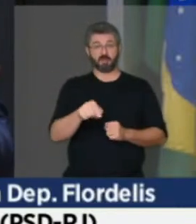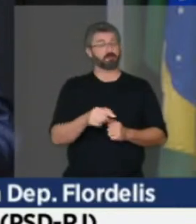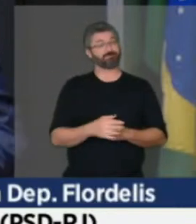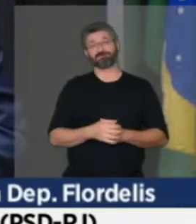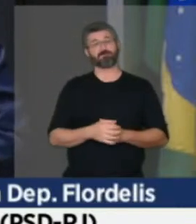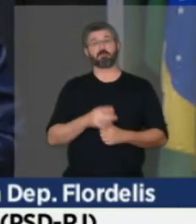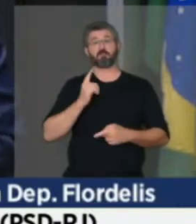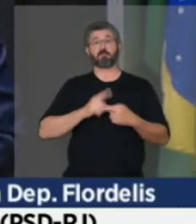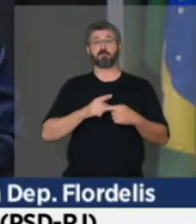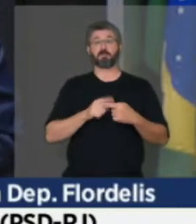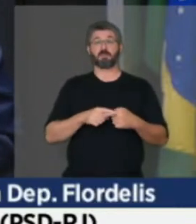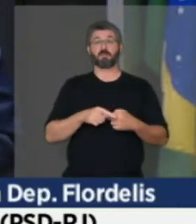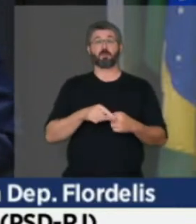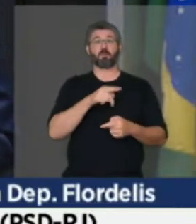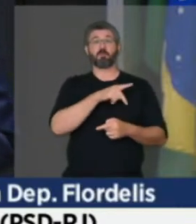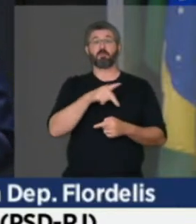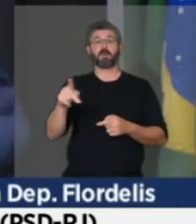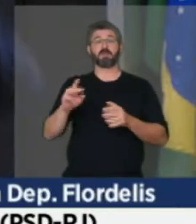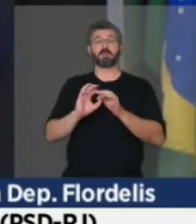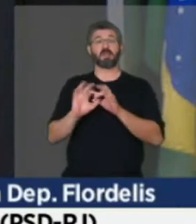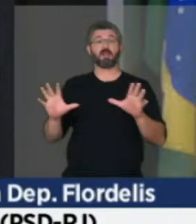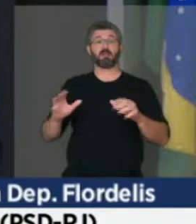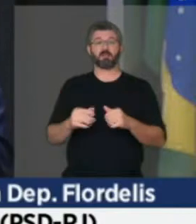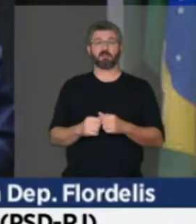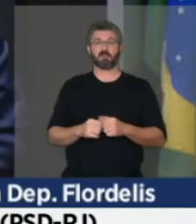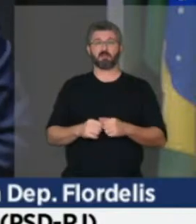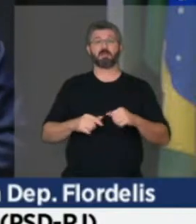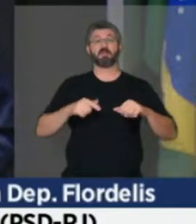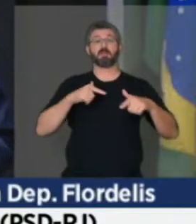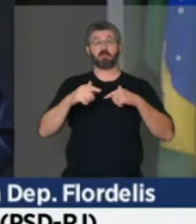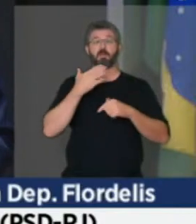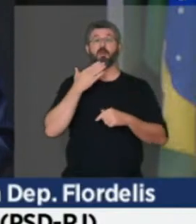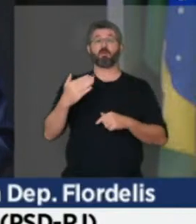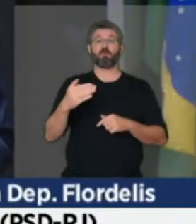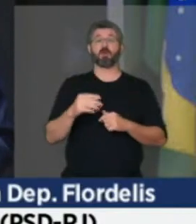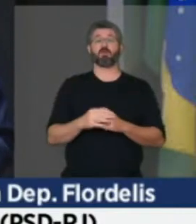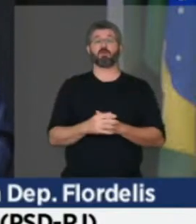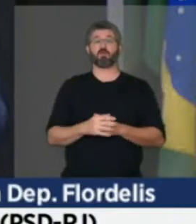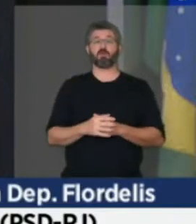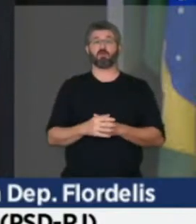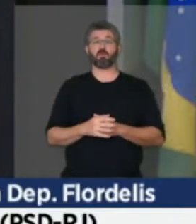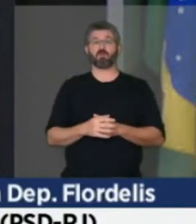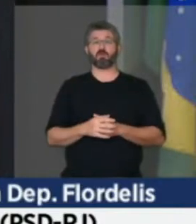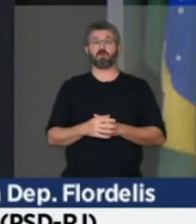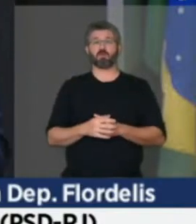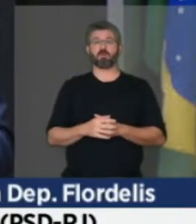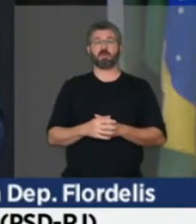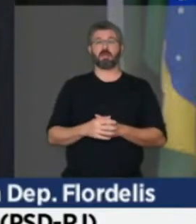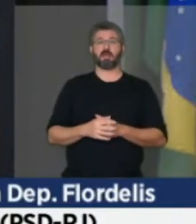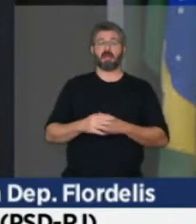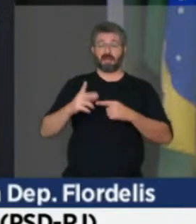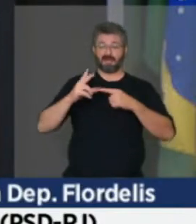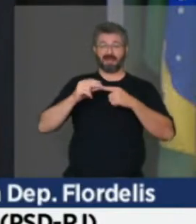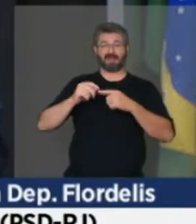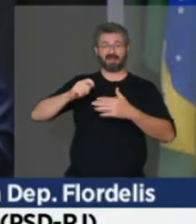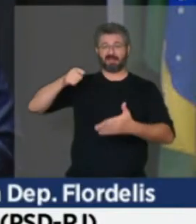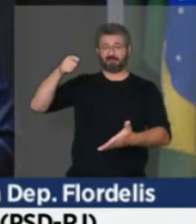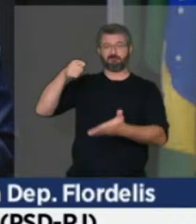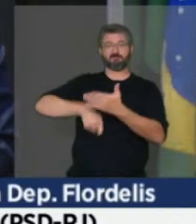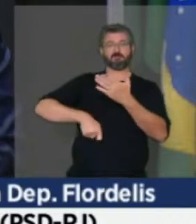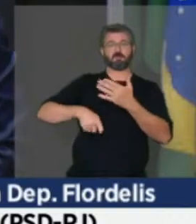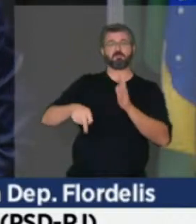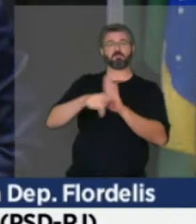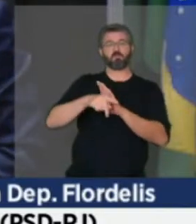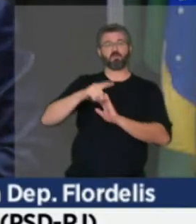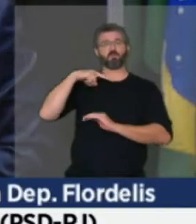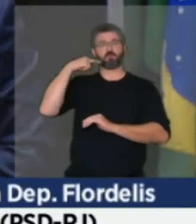porque o presidente está absolvido. Atuou em favor dele a tinta firme, a voz pungente de um